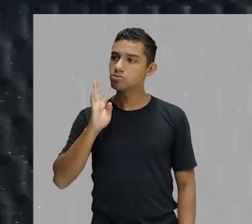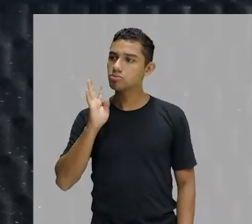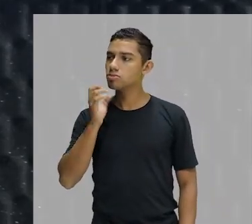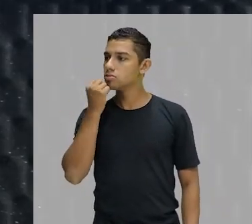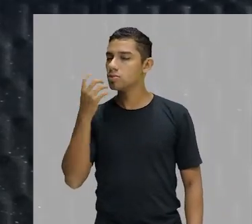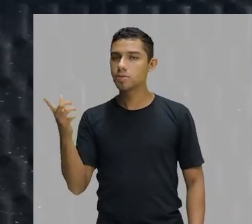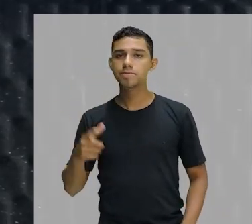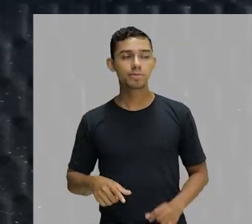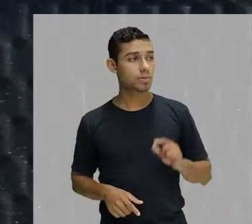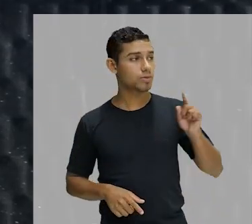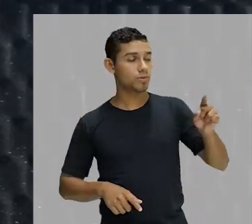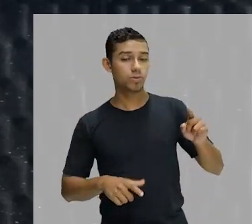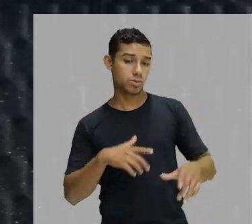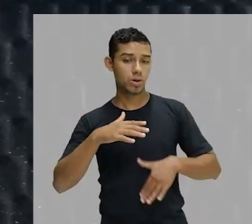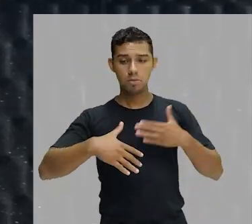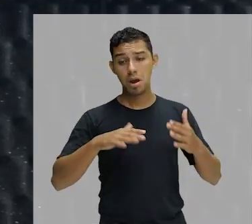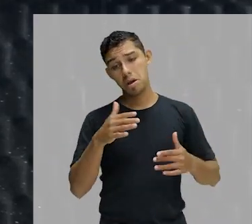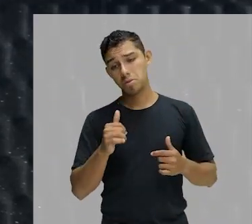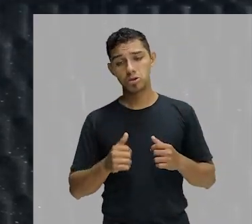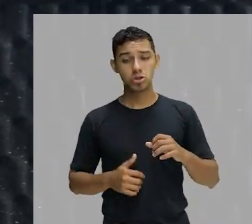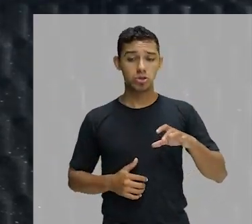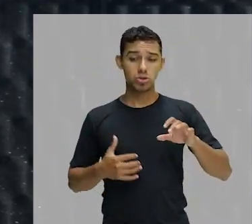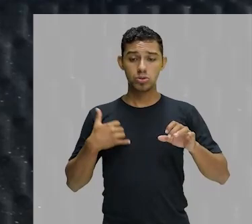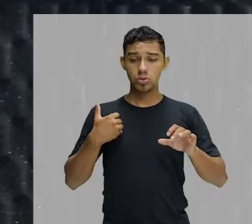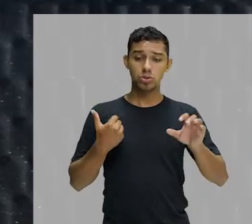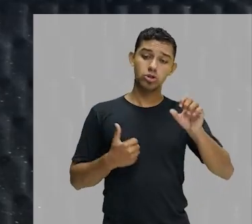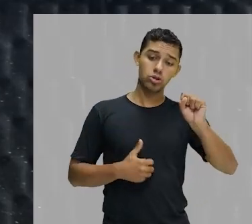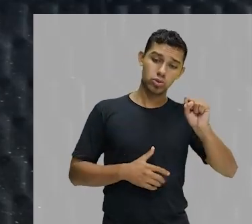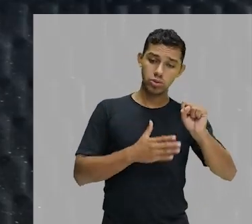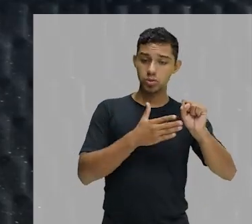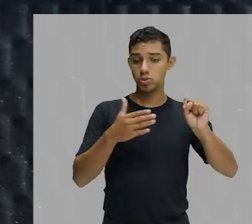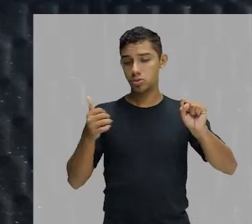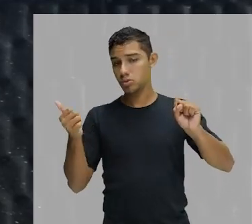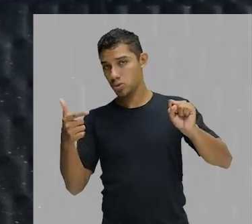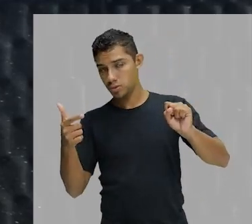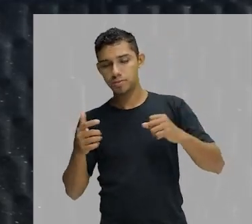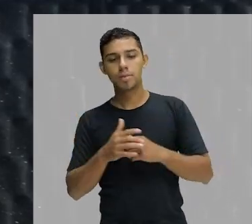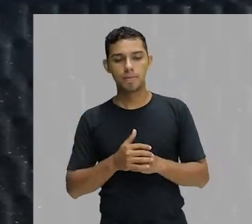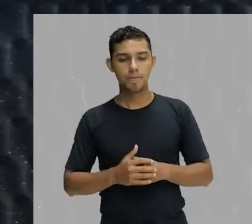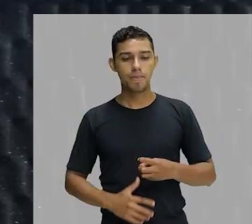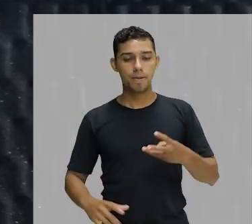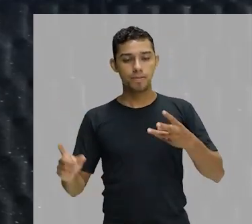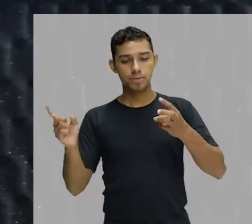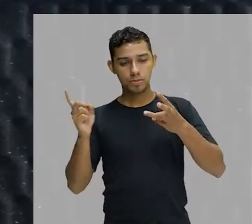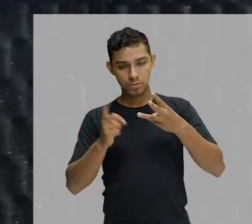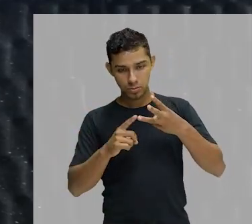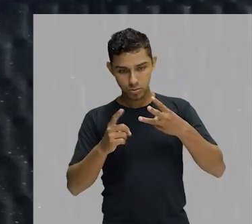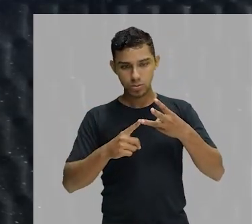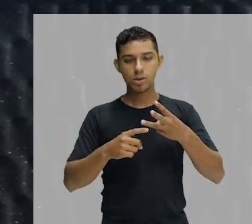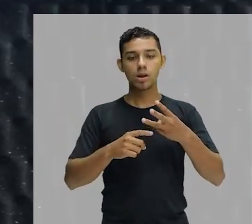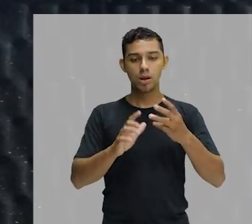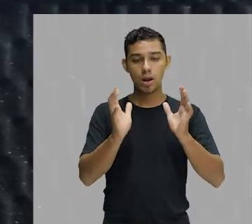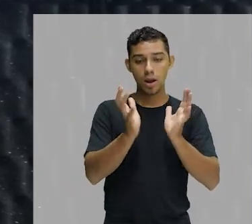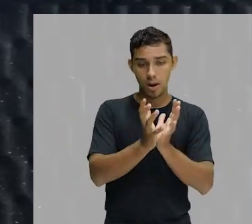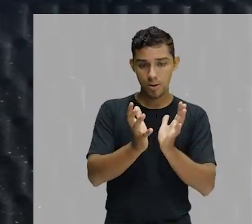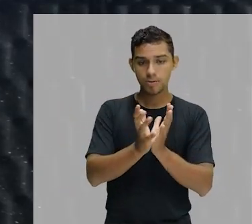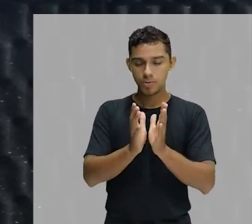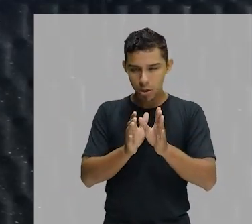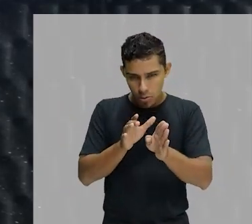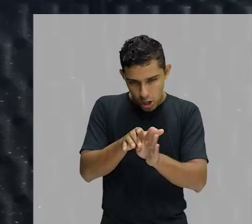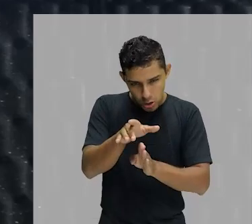repente, quando chegar nos 12 aos 16 anos, é a fase de quê? De começar a ter uma orientação